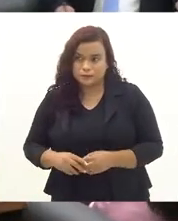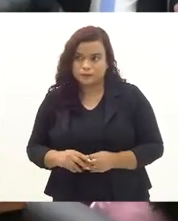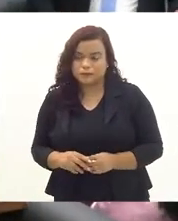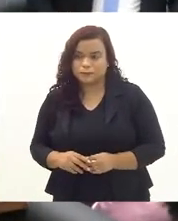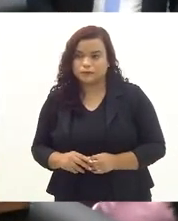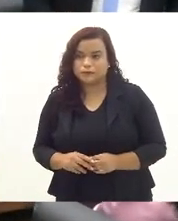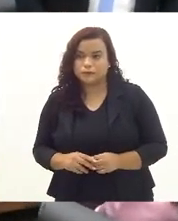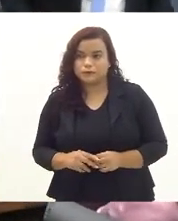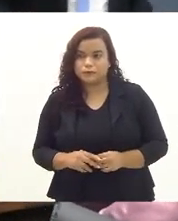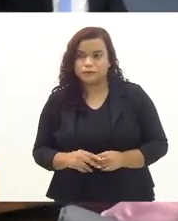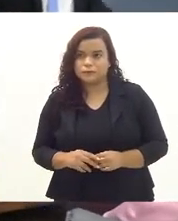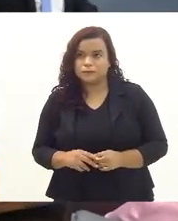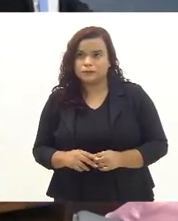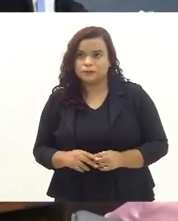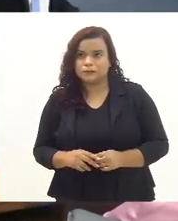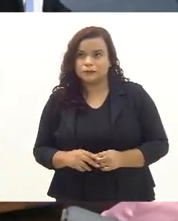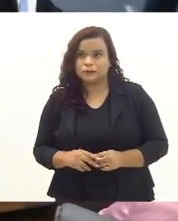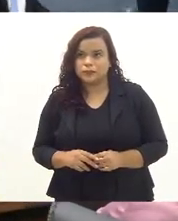G1